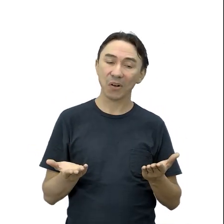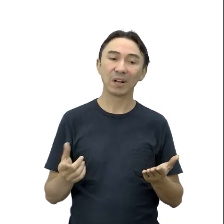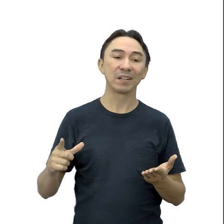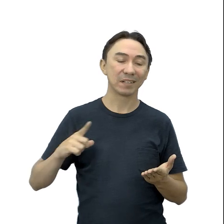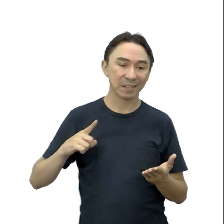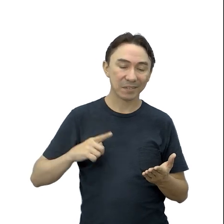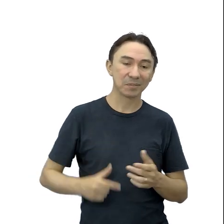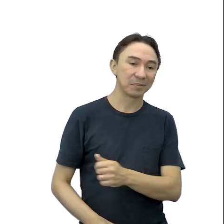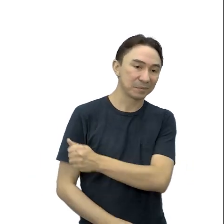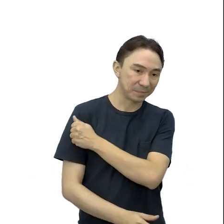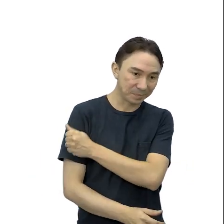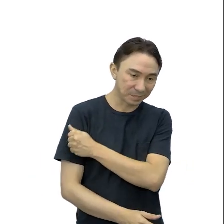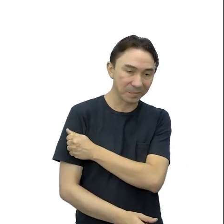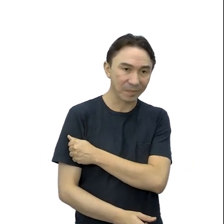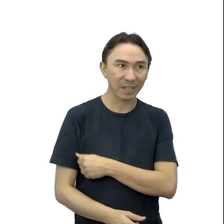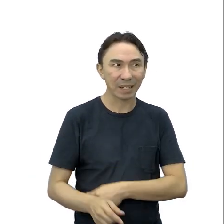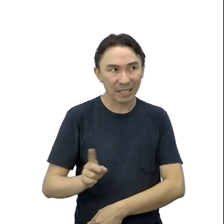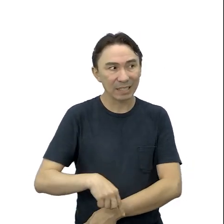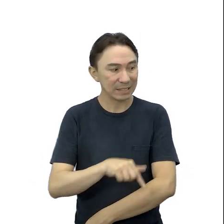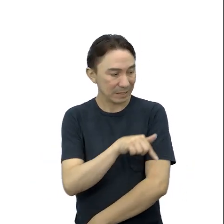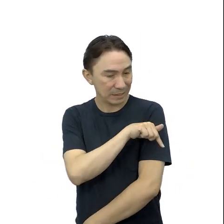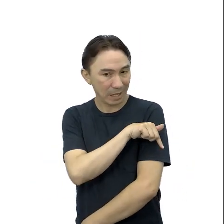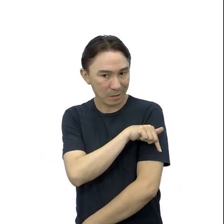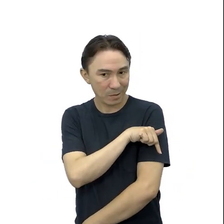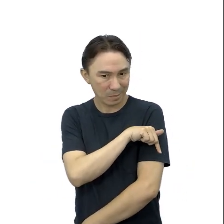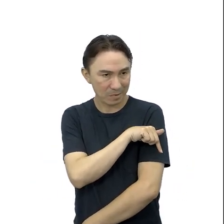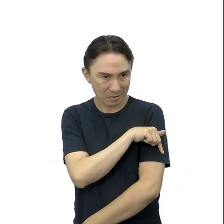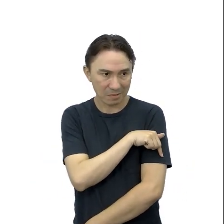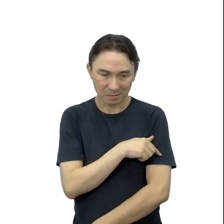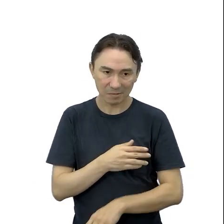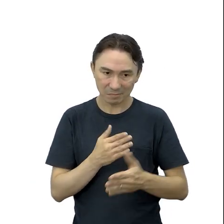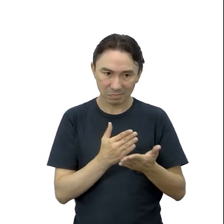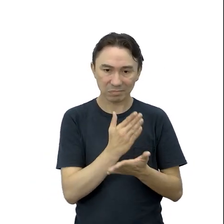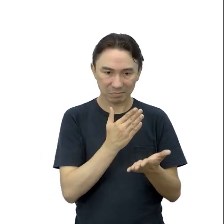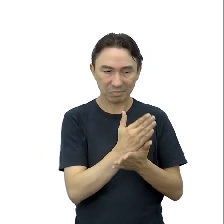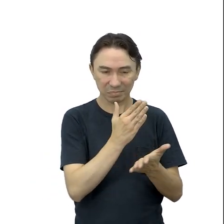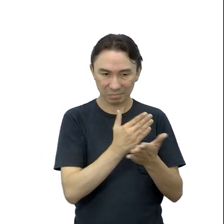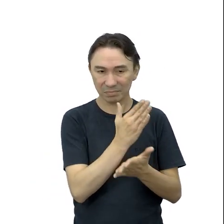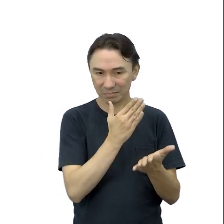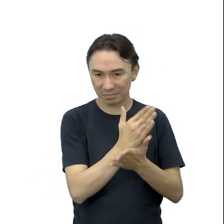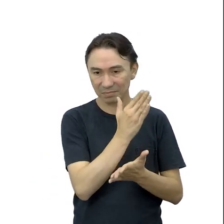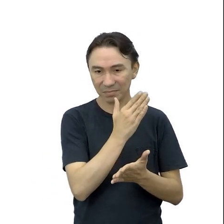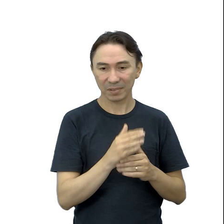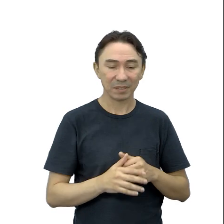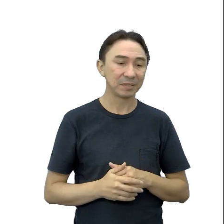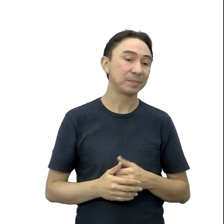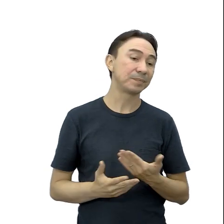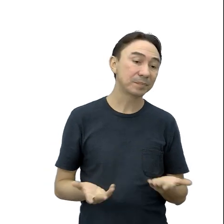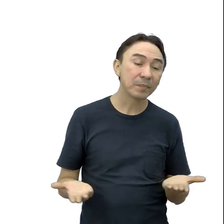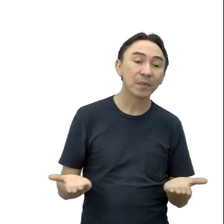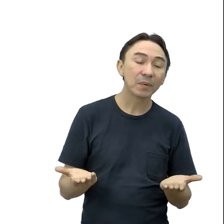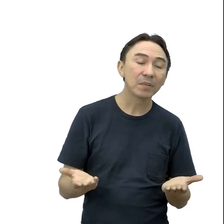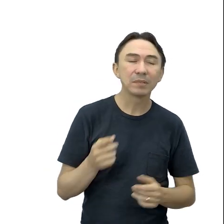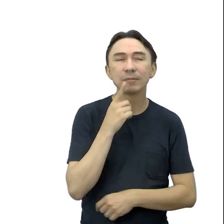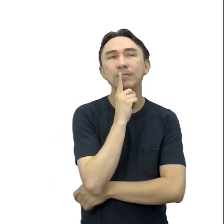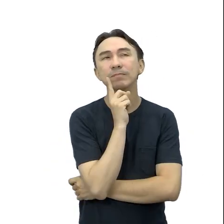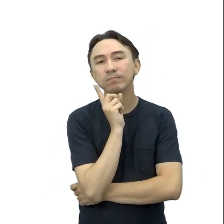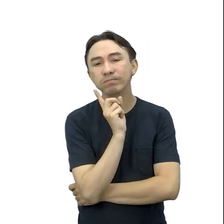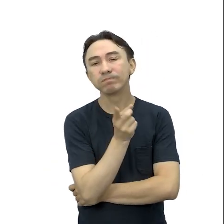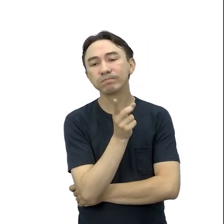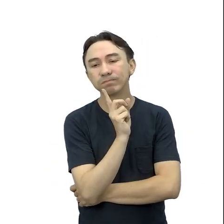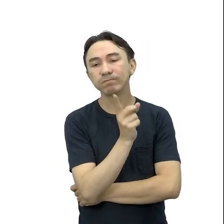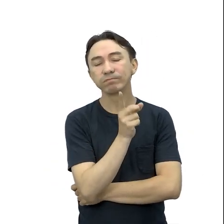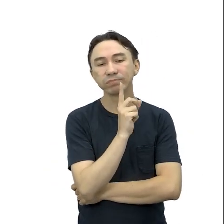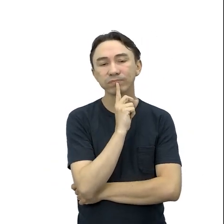nossa escola, né? A maioria, uma grande maioria. Então, isso também me dá elementos aqui para mim pensar